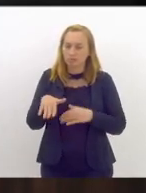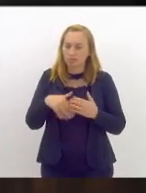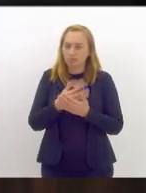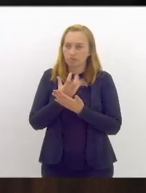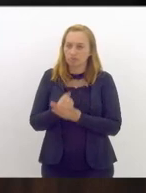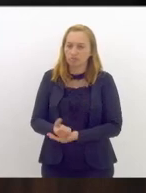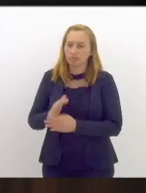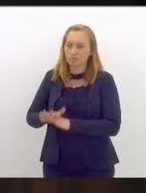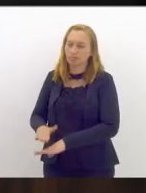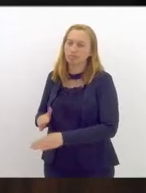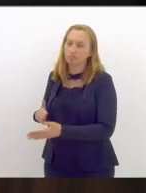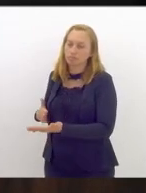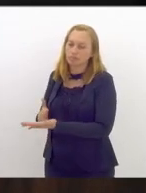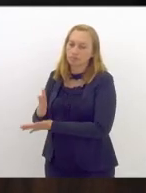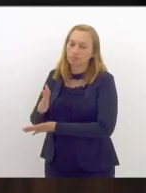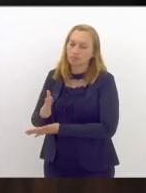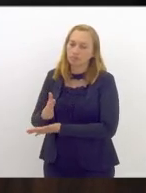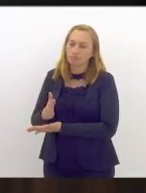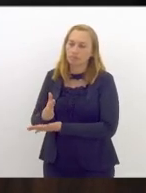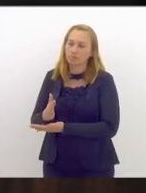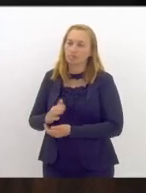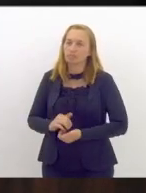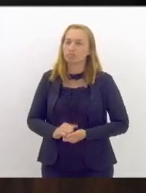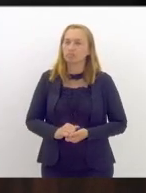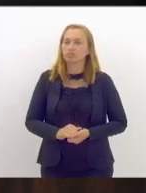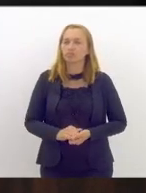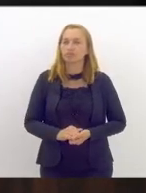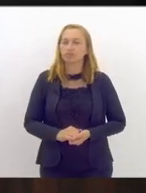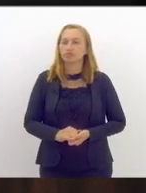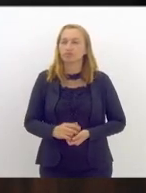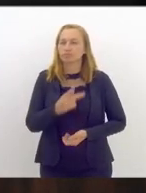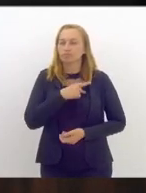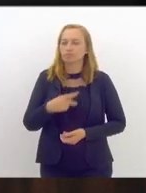senhores que aprovam permaneça Como estão aprovado vai autógrafo